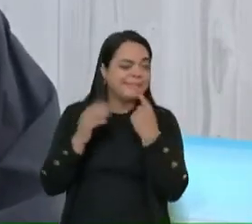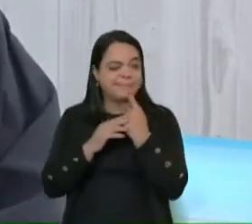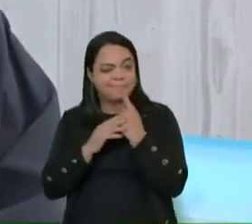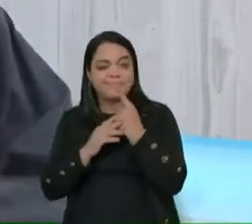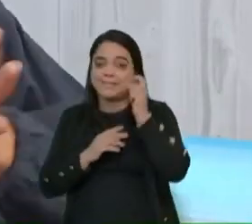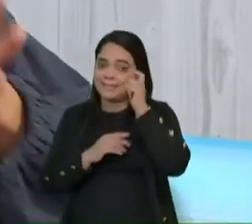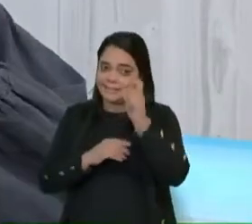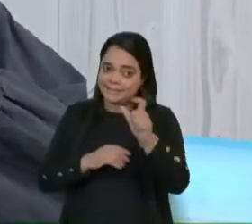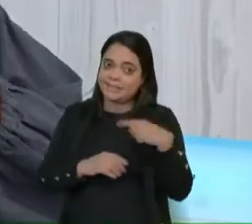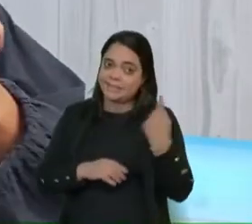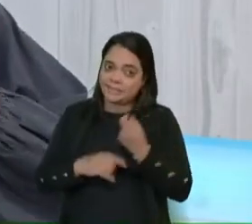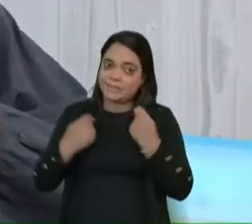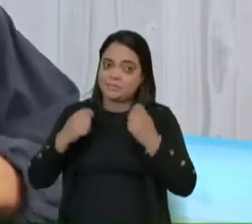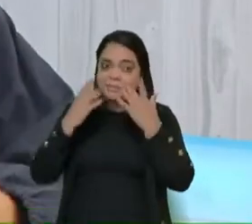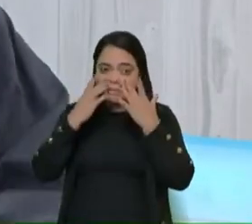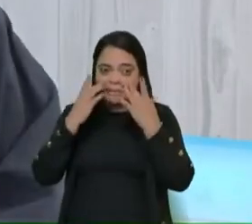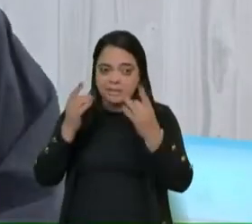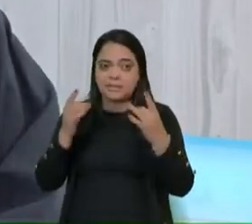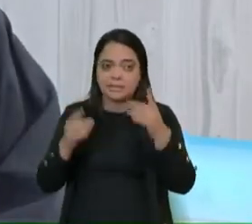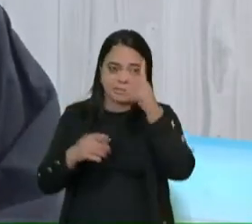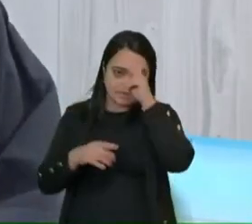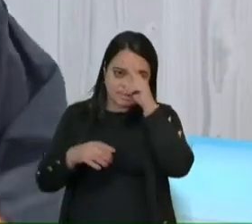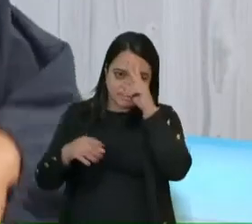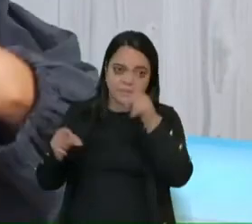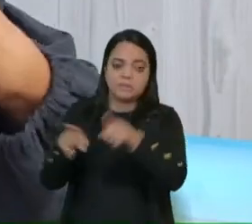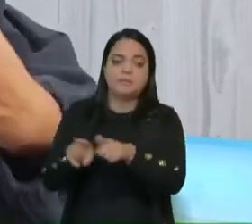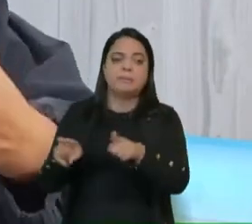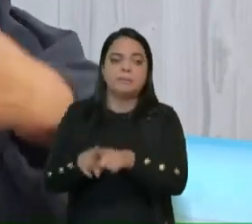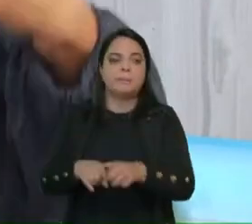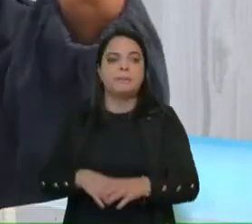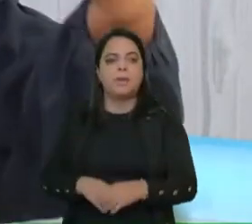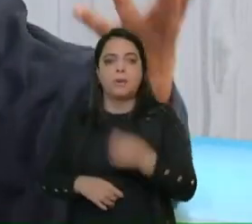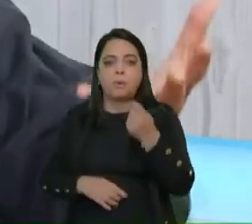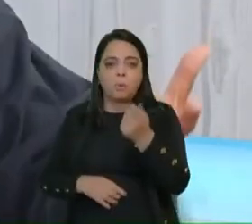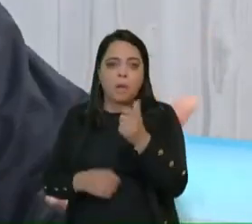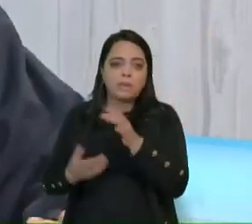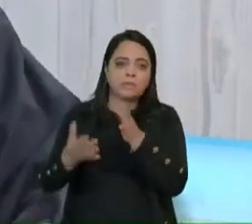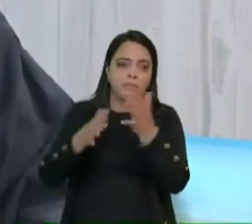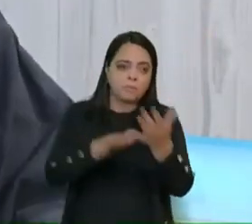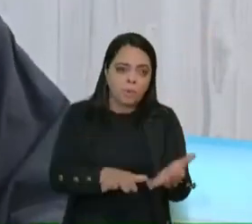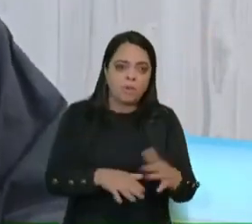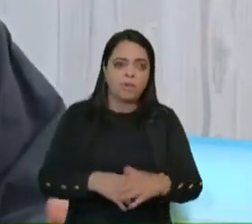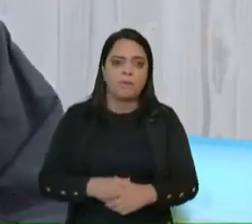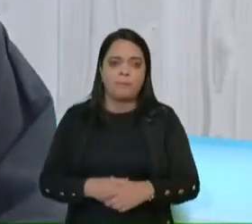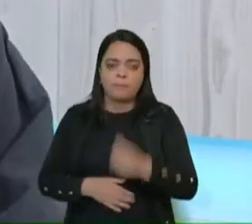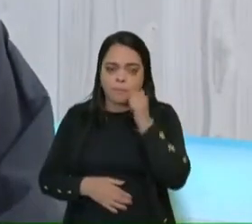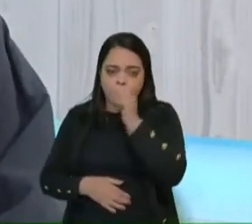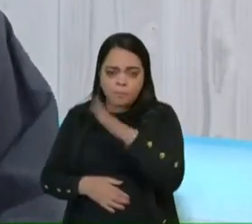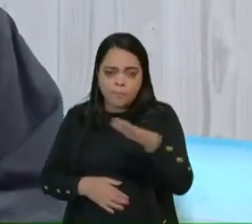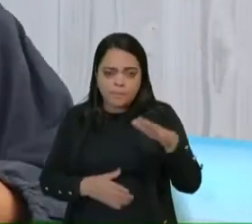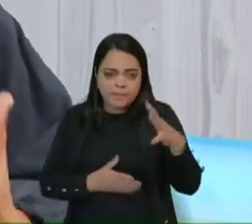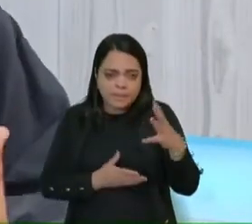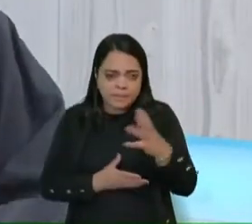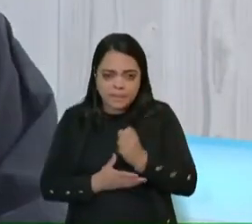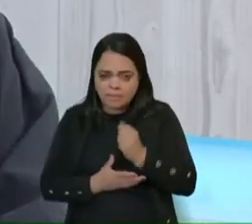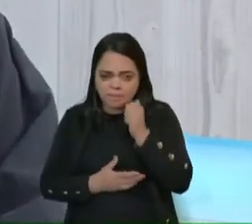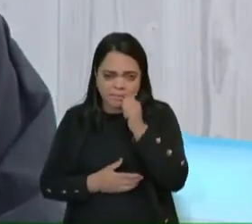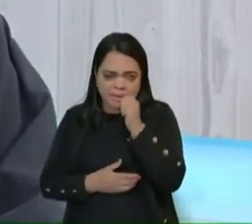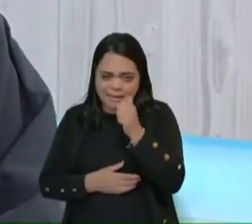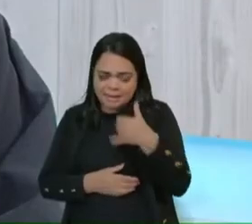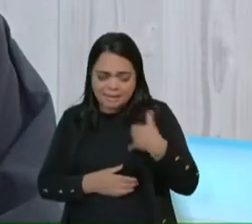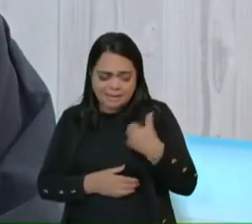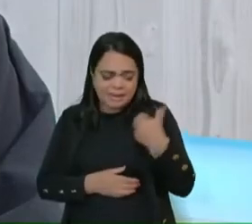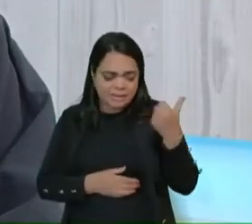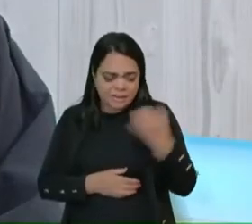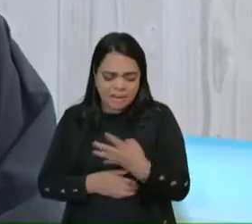eh prestar atenção nessa parte da história também quase morre é salvo por uma menina uma uma uma garota de 14